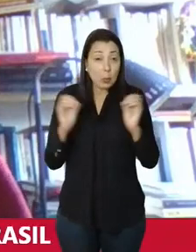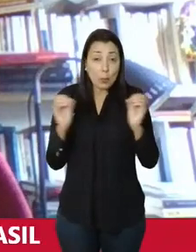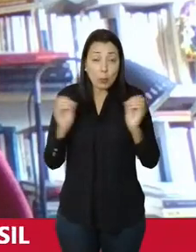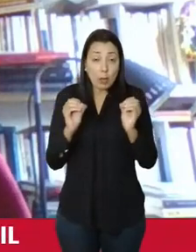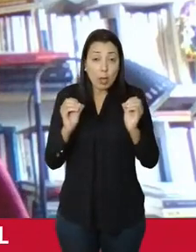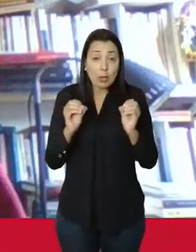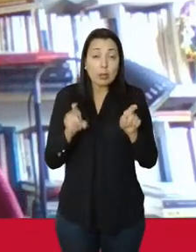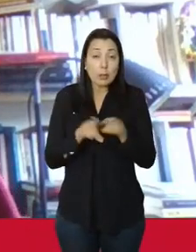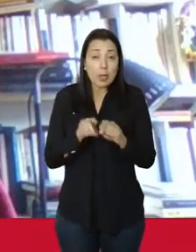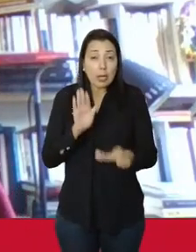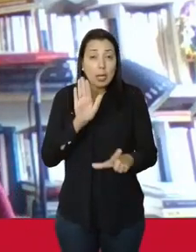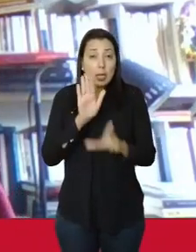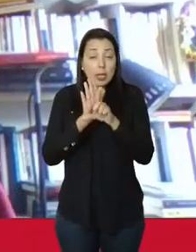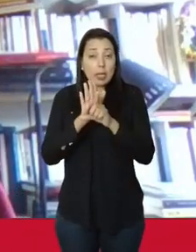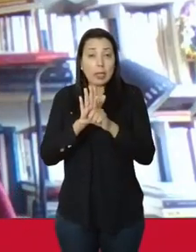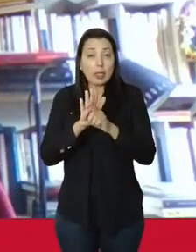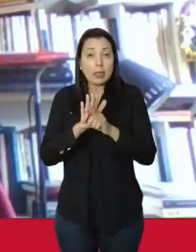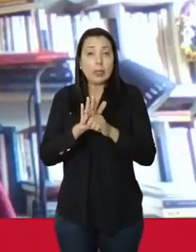do feminicídio,